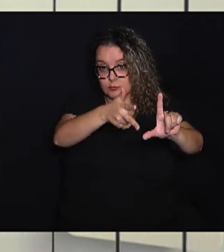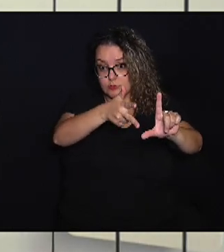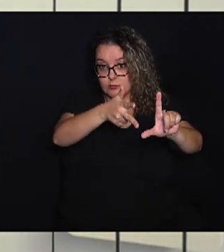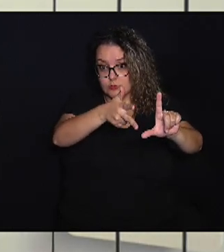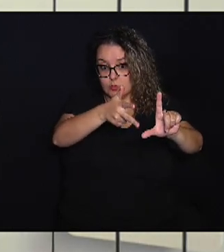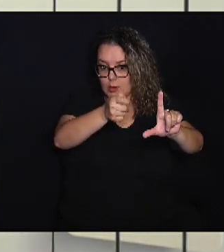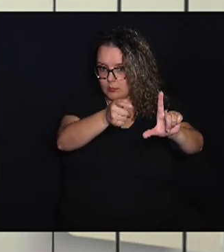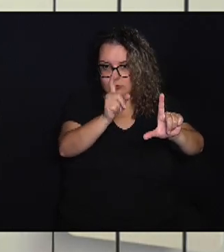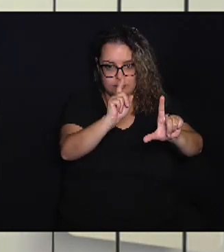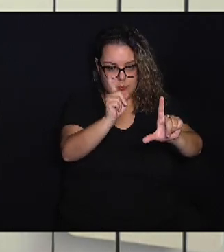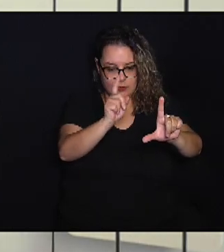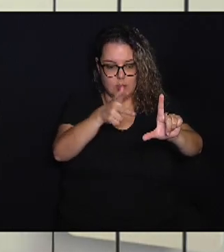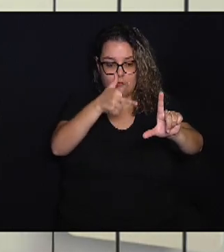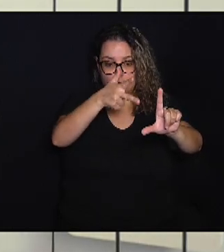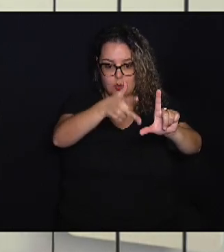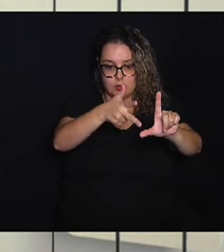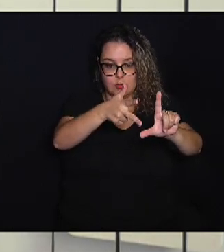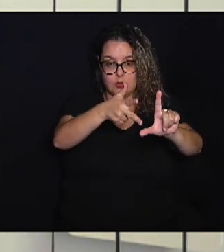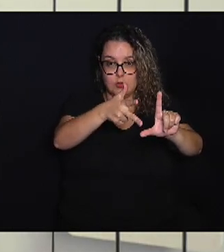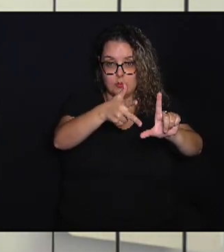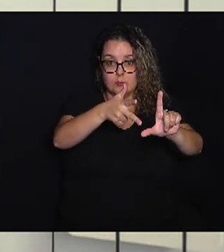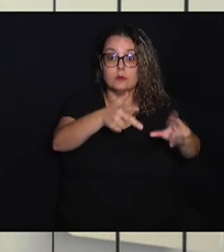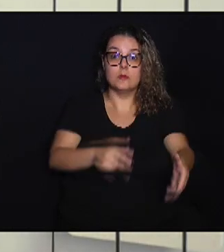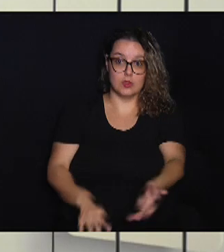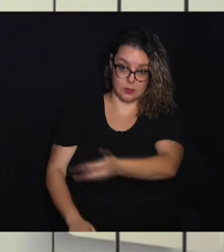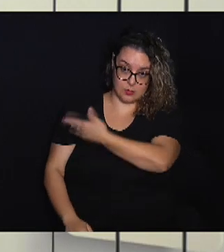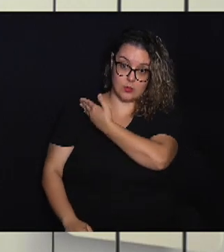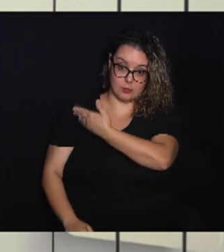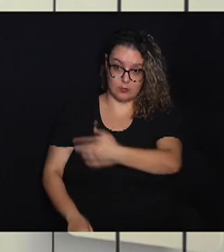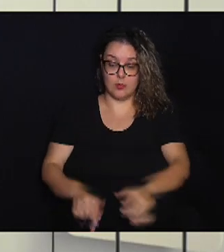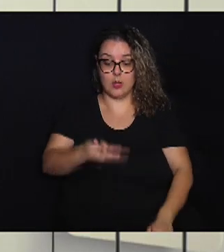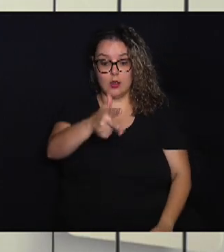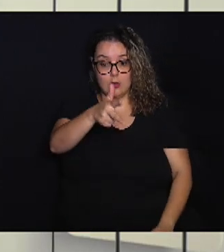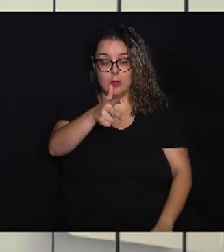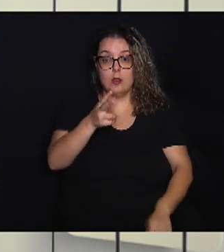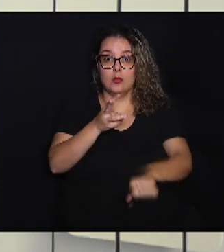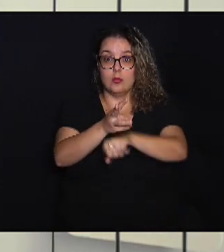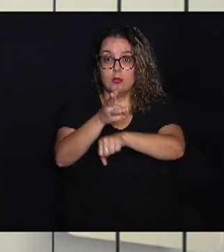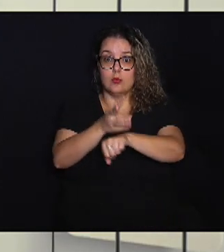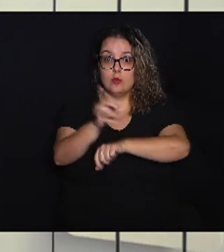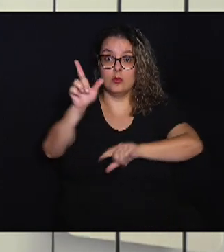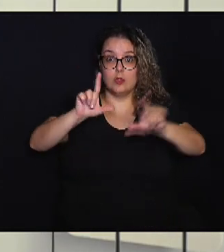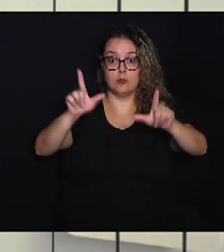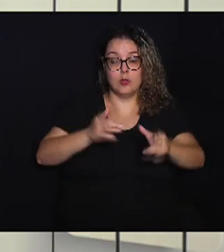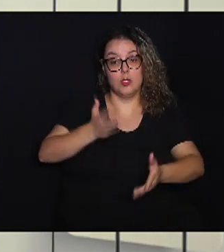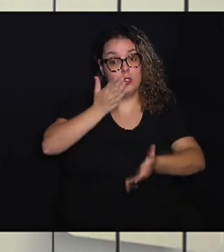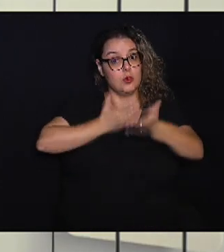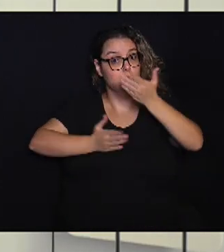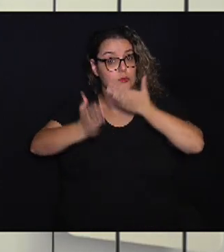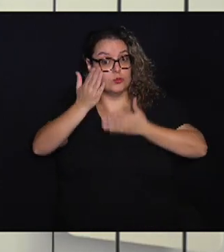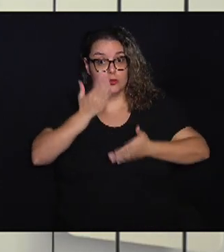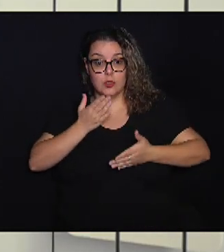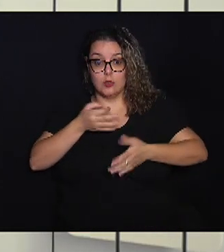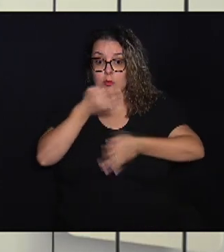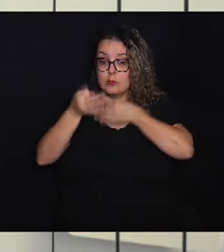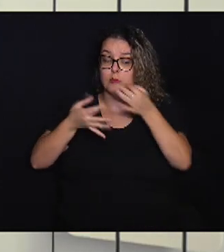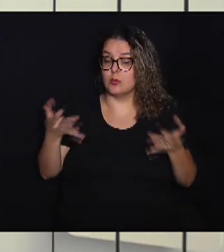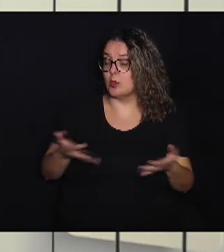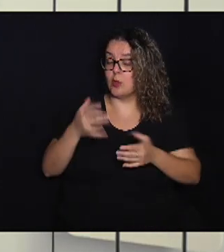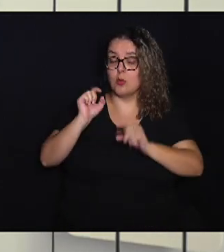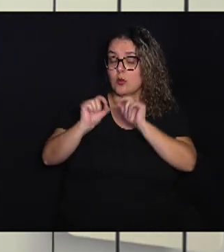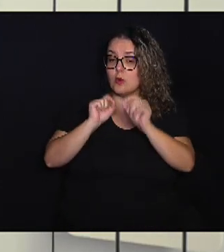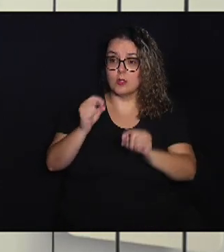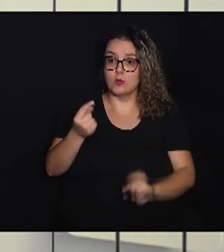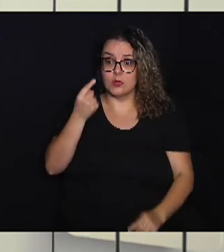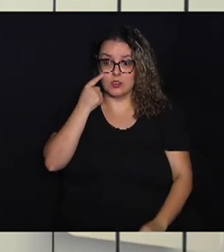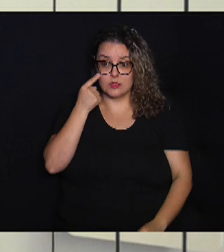aqui para ele. E aí você já tem acesso então ao nosso WhatsApp. E aí você pode mandar o seu elogio, uma crítica construtiva, o